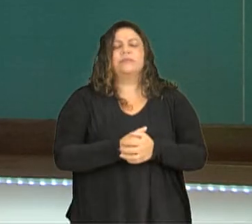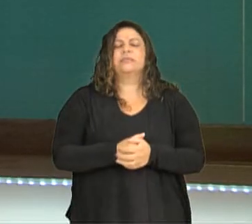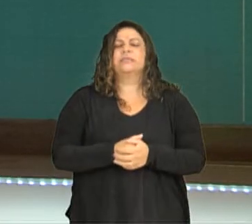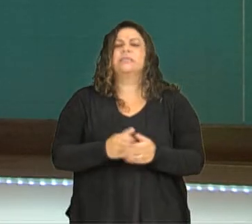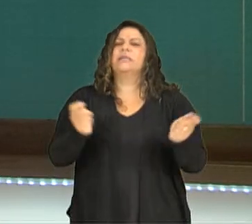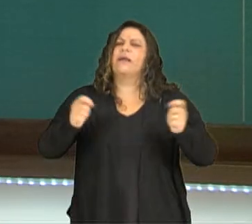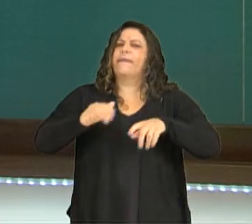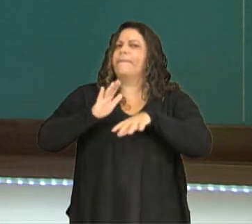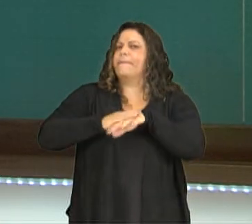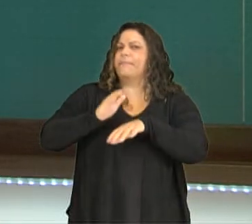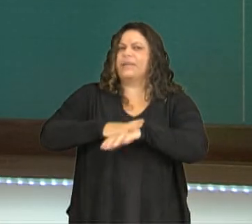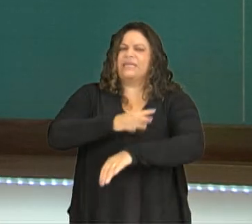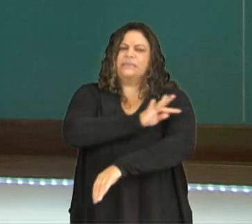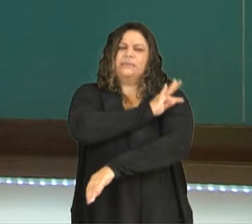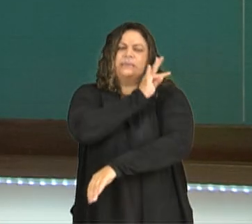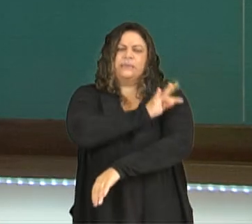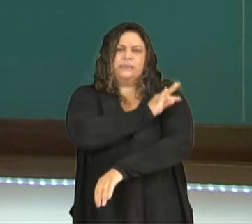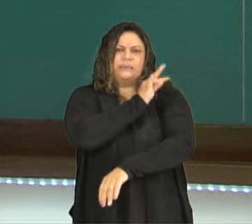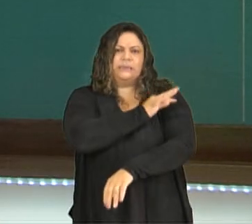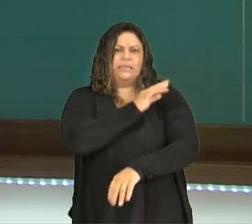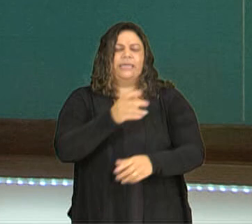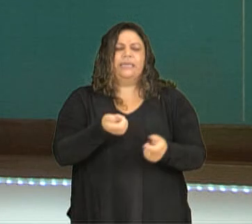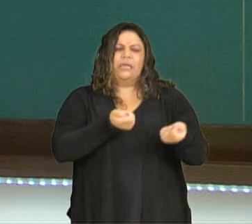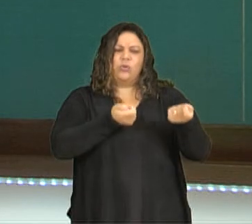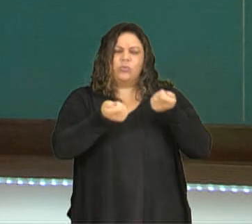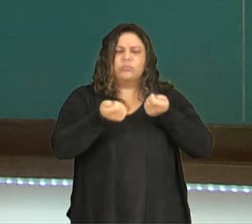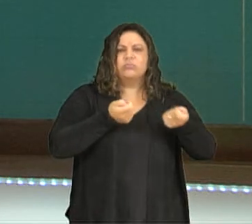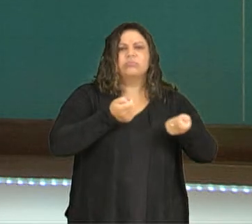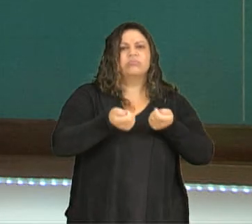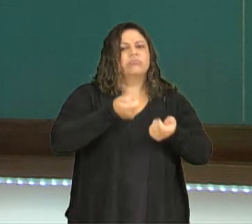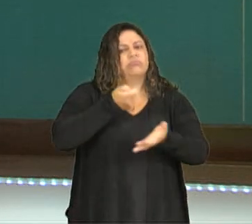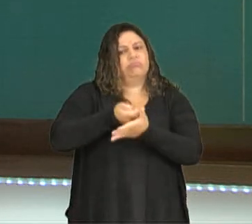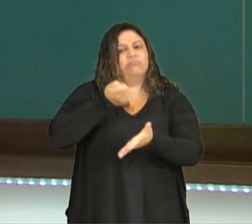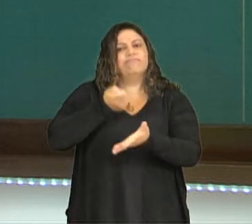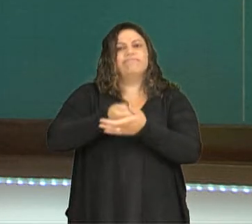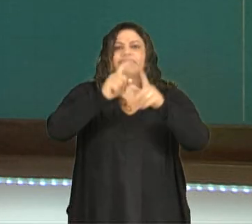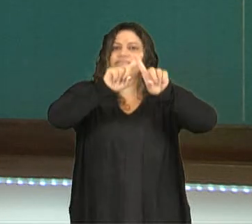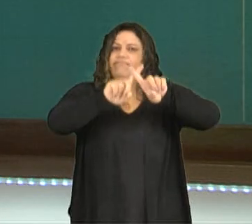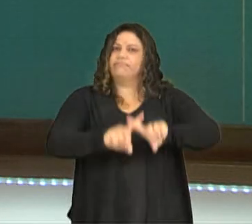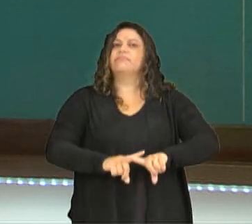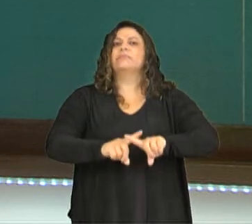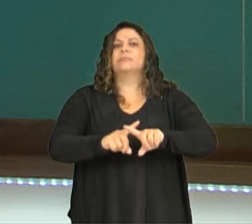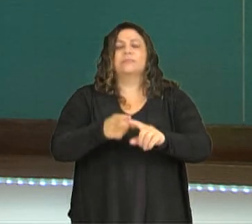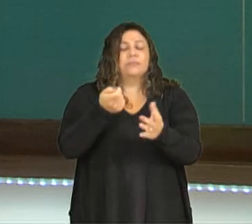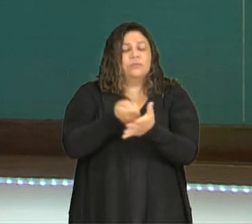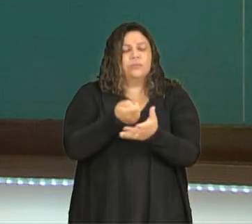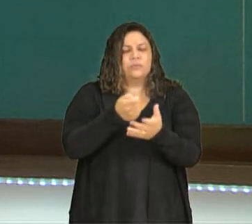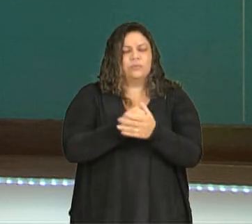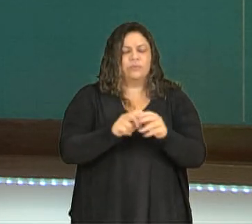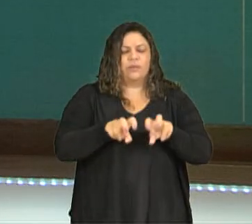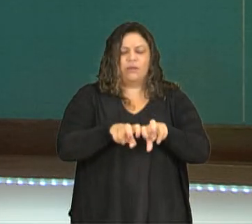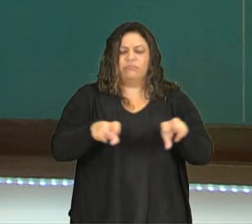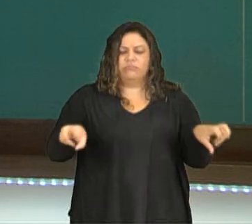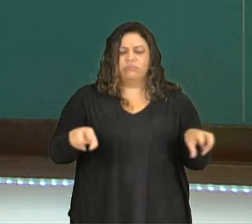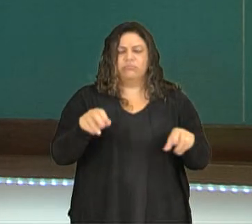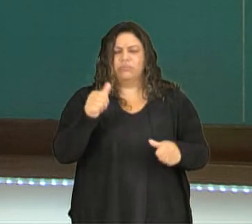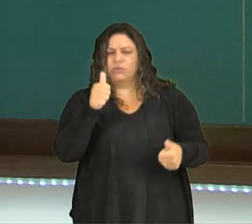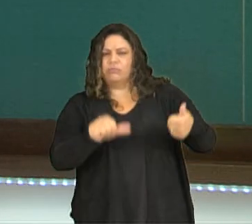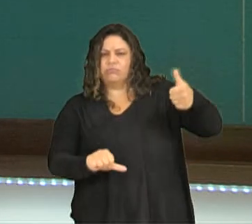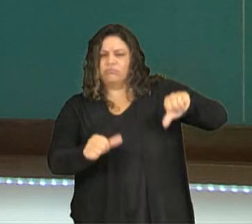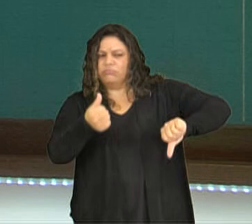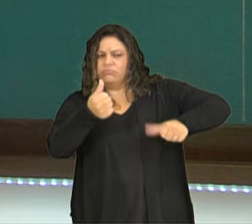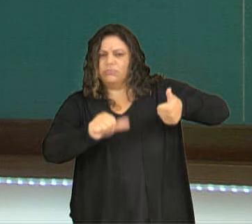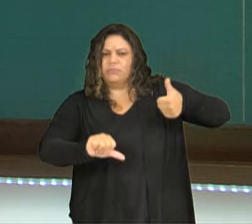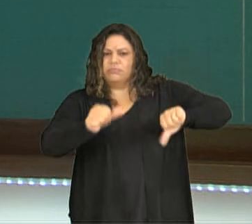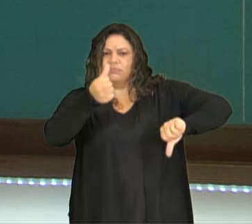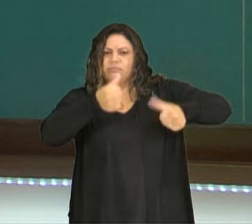técnica, esse controle de gestos, ela é muito exigida nas competições, porque daí os jurados conseguem ver se o casal